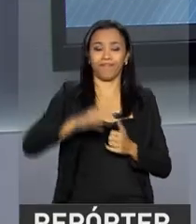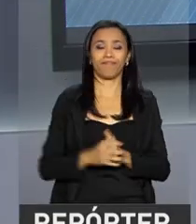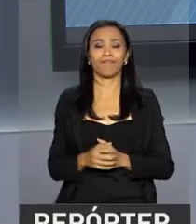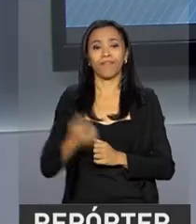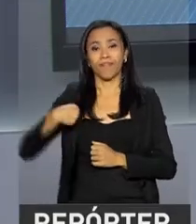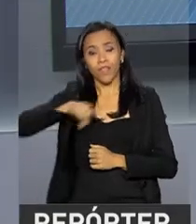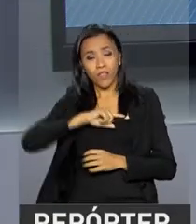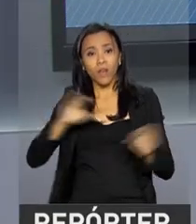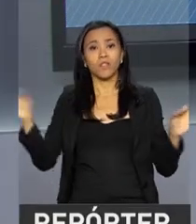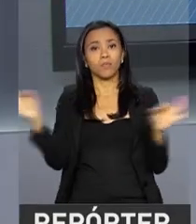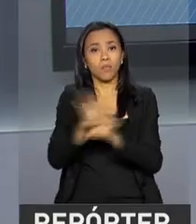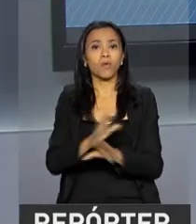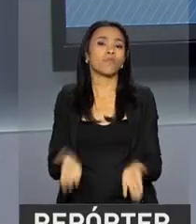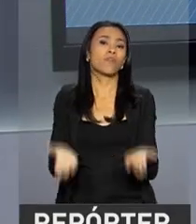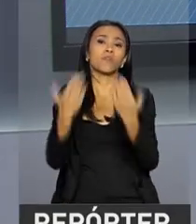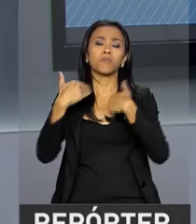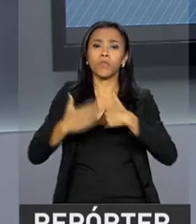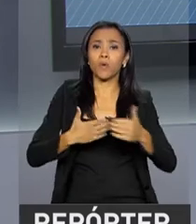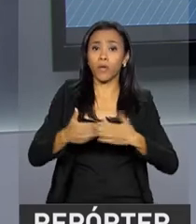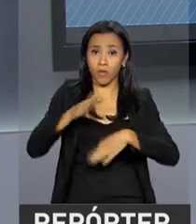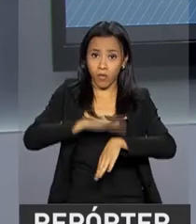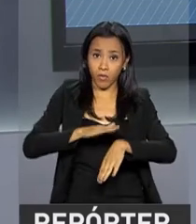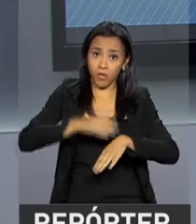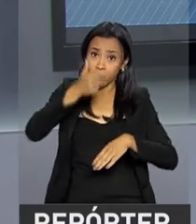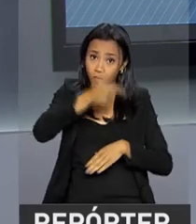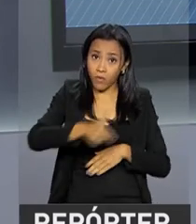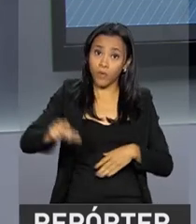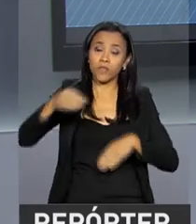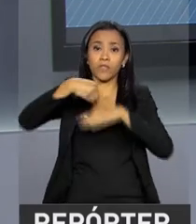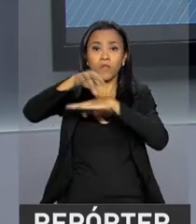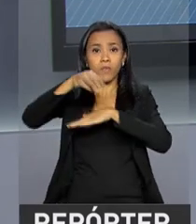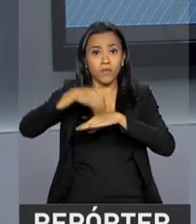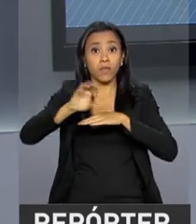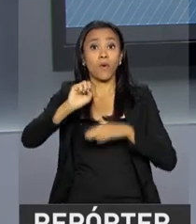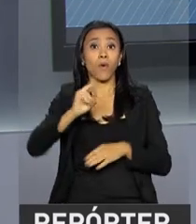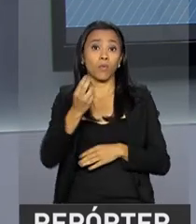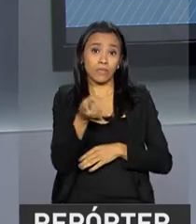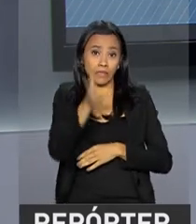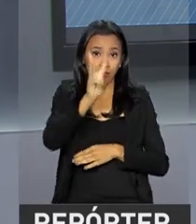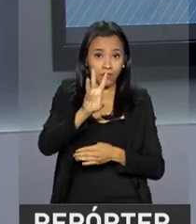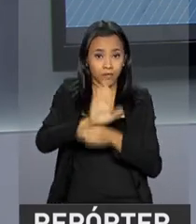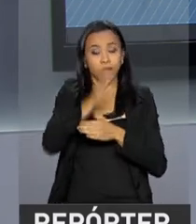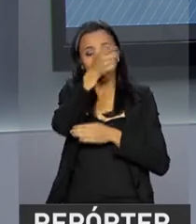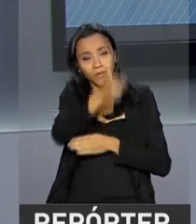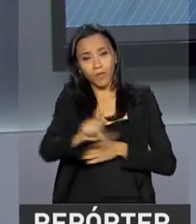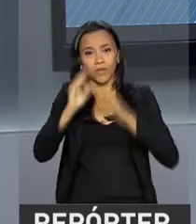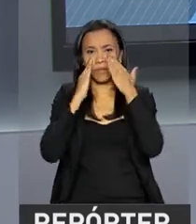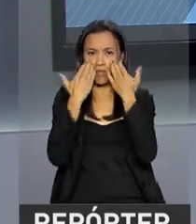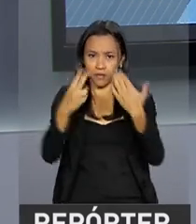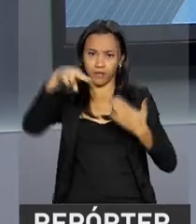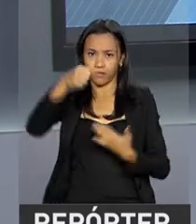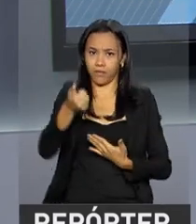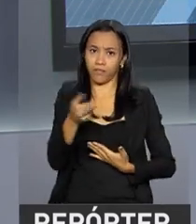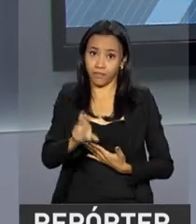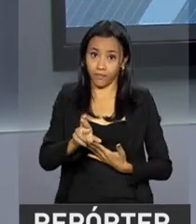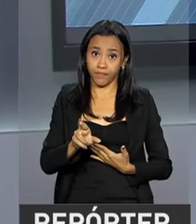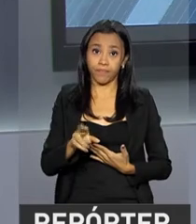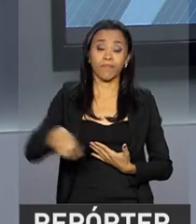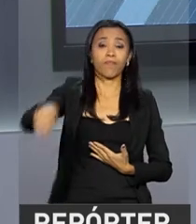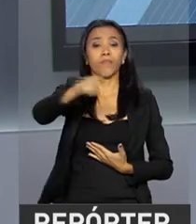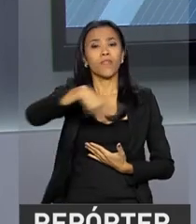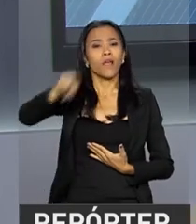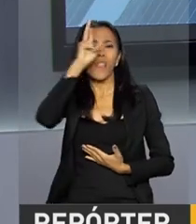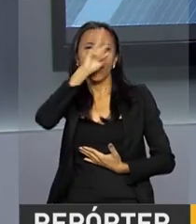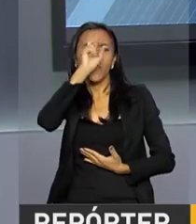nós ficamos por aqui voltamos a qualquer momento com outras informações ou três da tarde na nossa próxima edição do repórter nbr